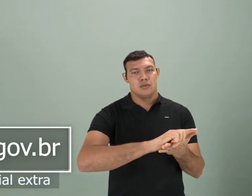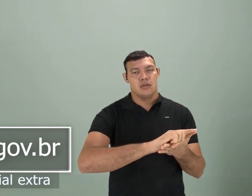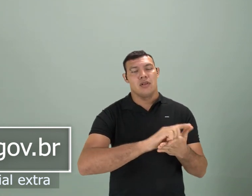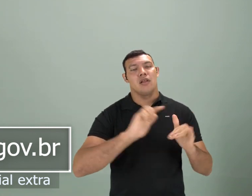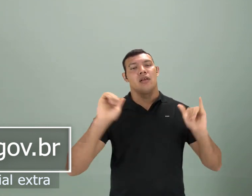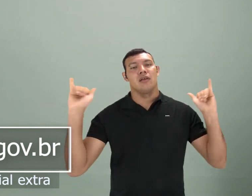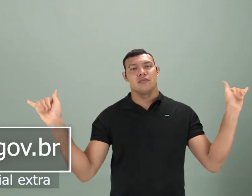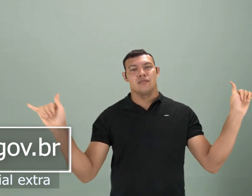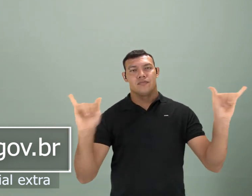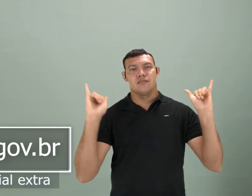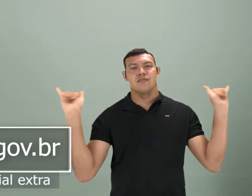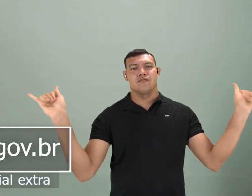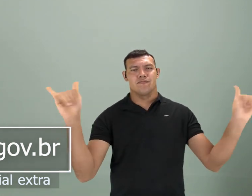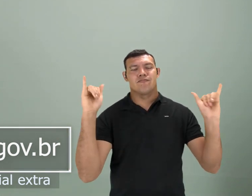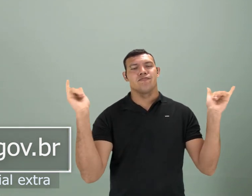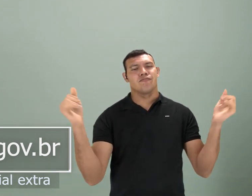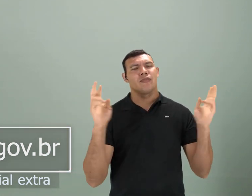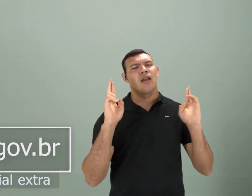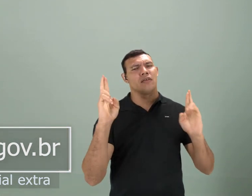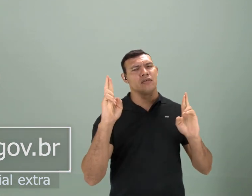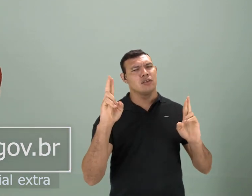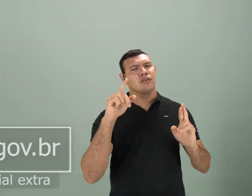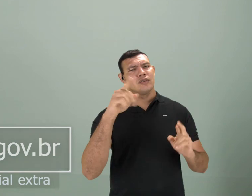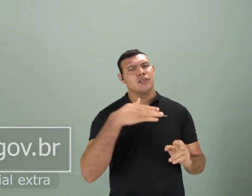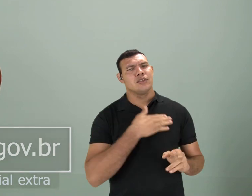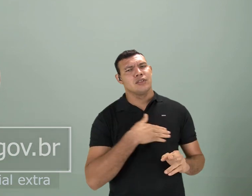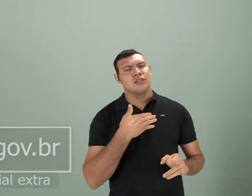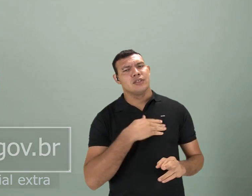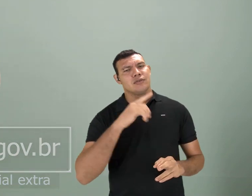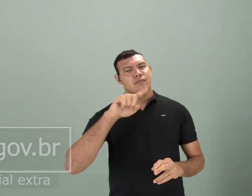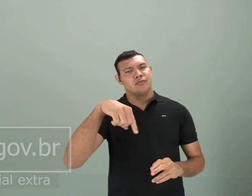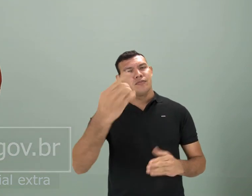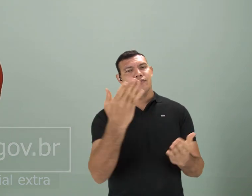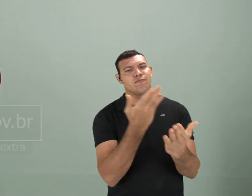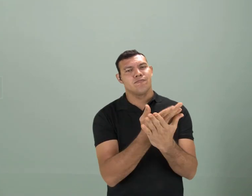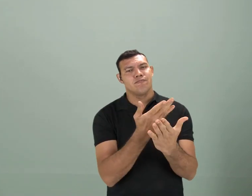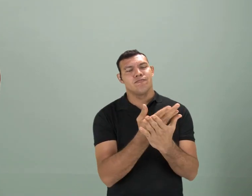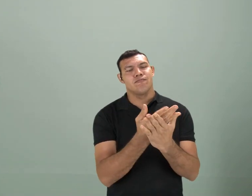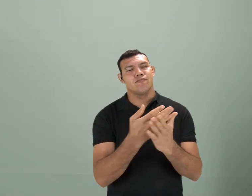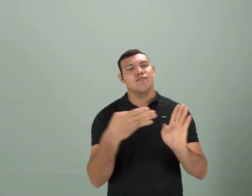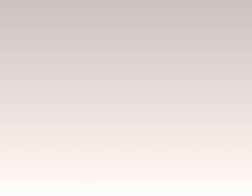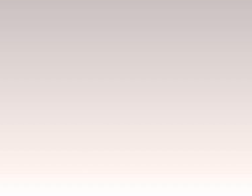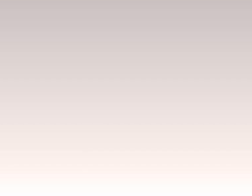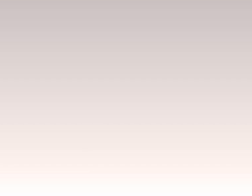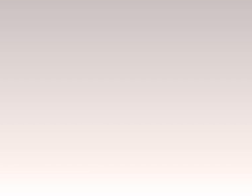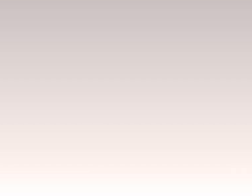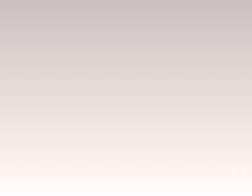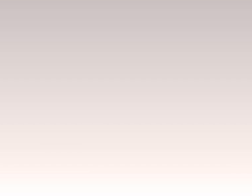notícia. Espero que vocês tenham gostado. Então, até a próxima aula e acesse a plataforma.